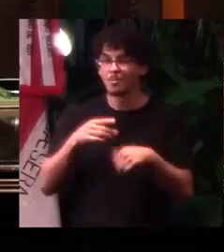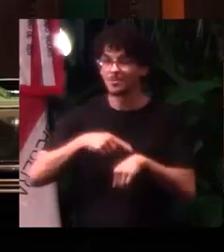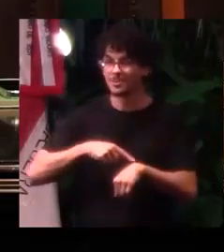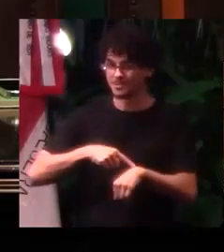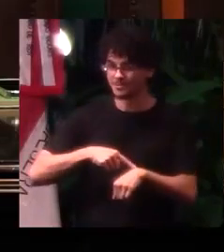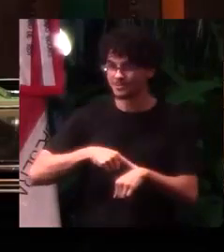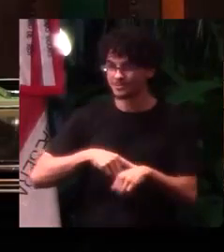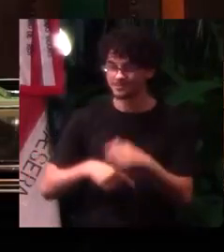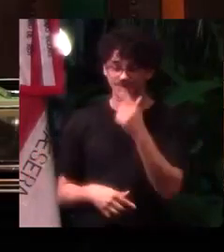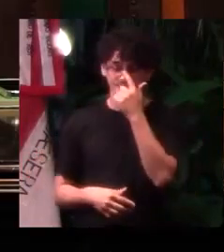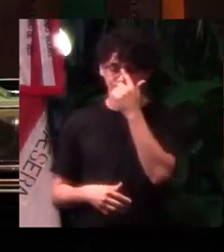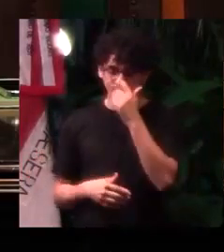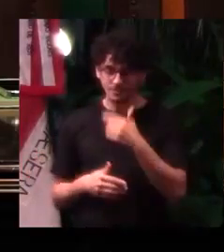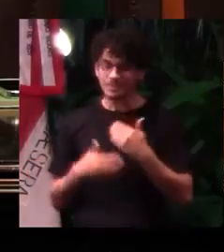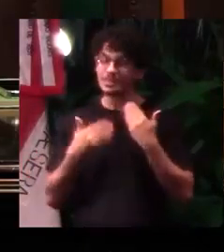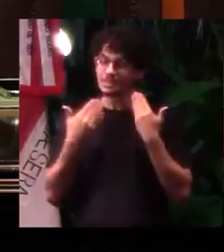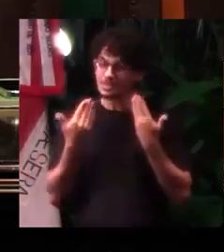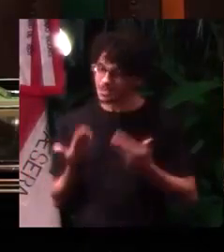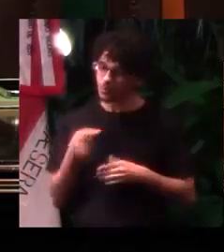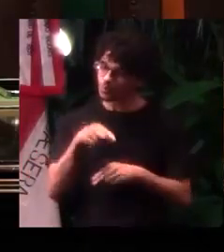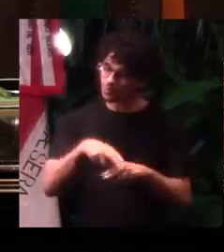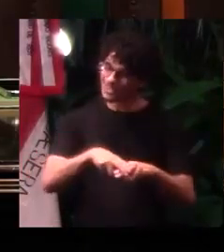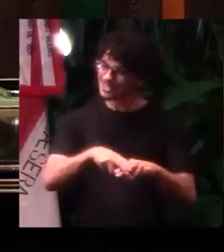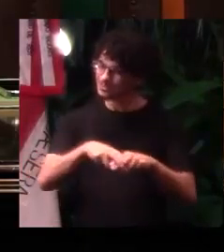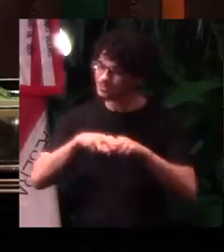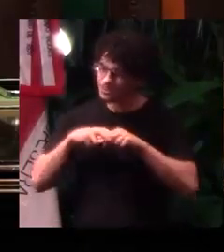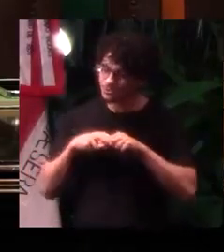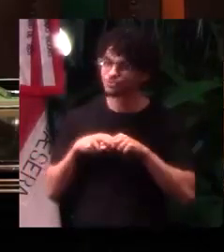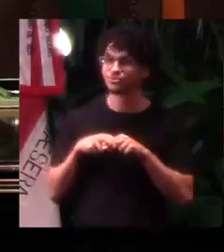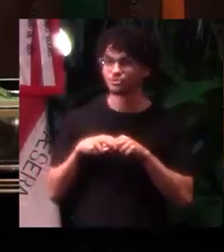momento. Né? E isso faz com que